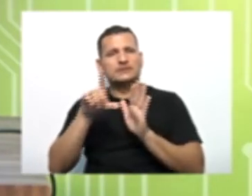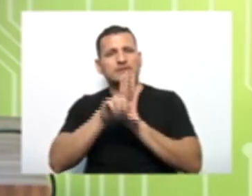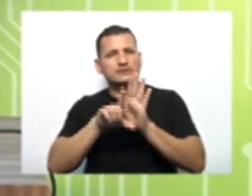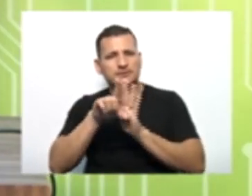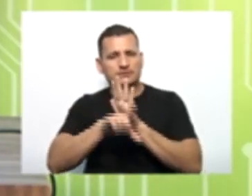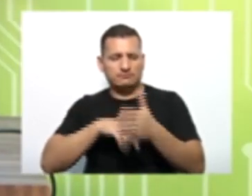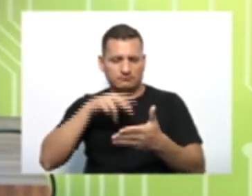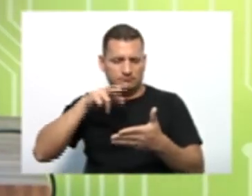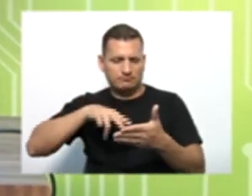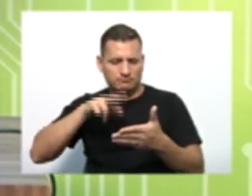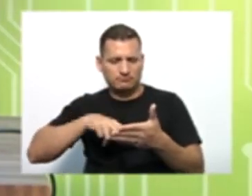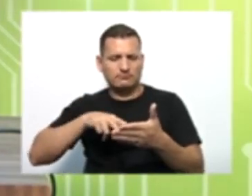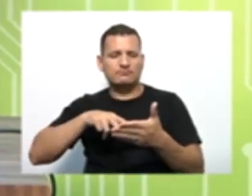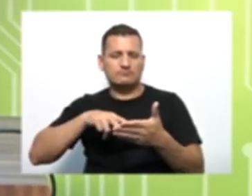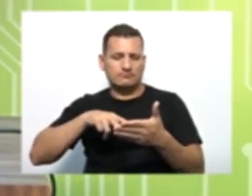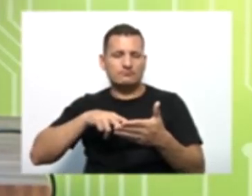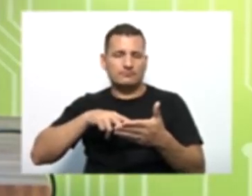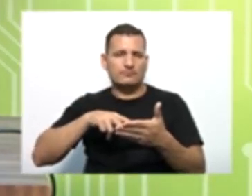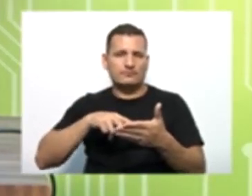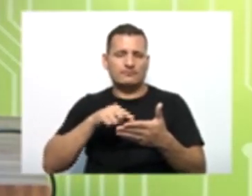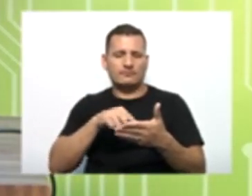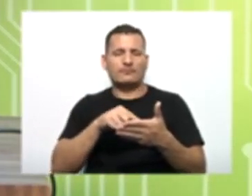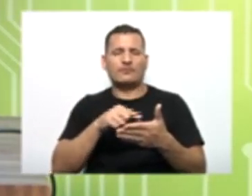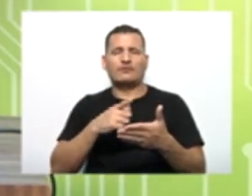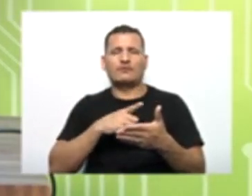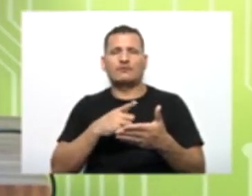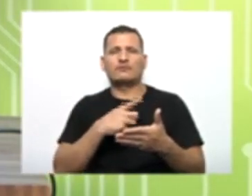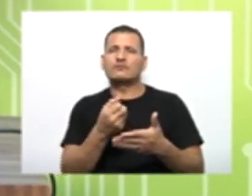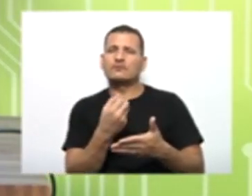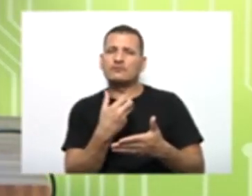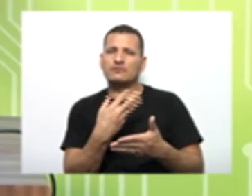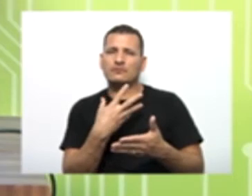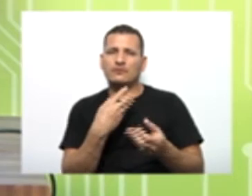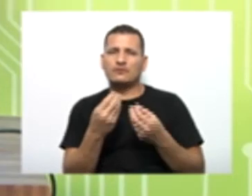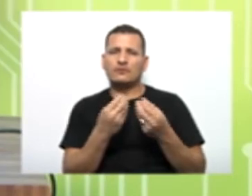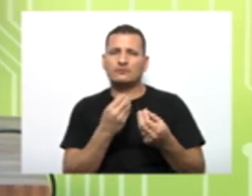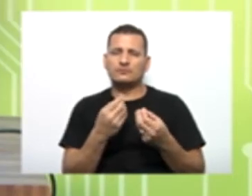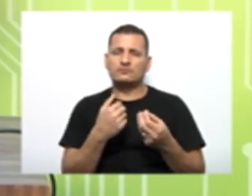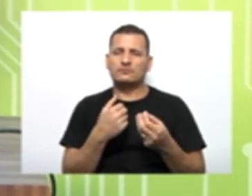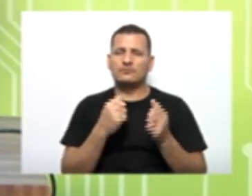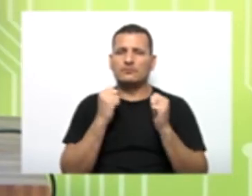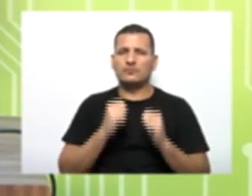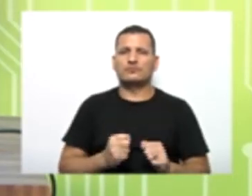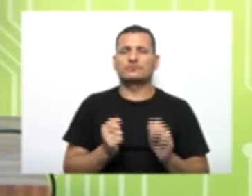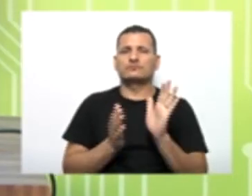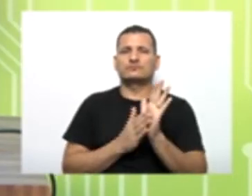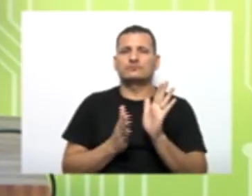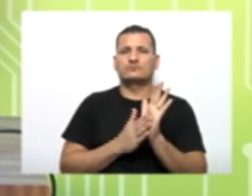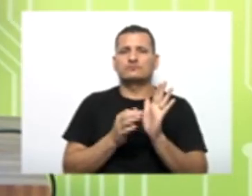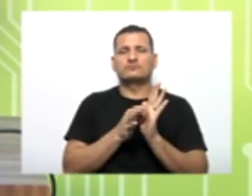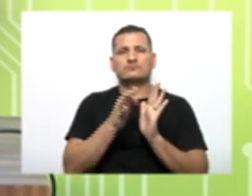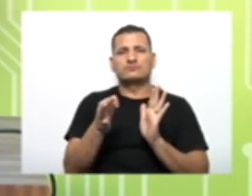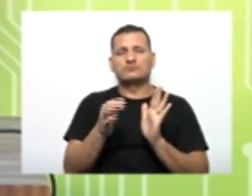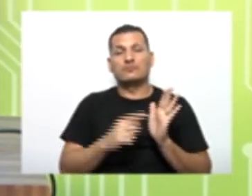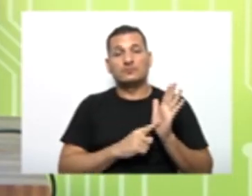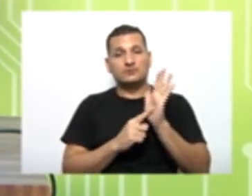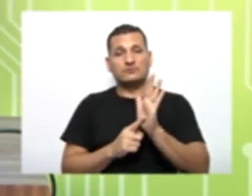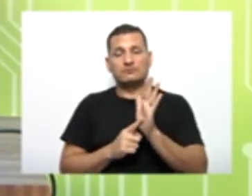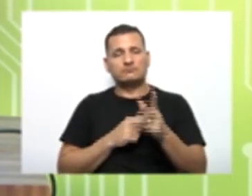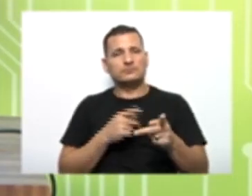na cidade que vocês vivem. Vocês podem propor um projeto de lei de iniciativa popular municipal. E esse projeto de